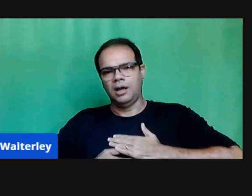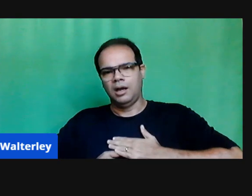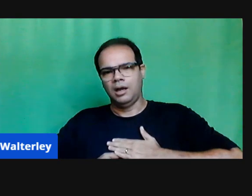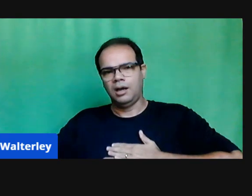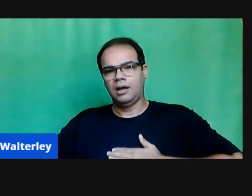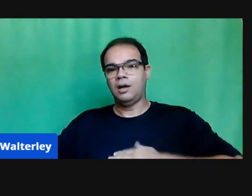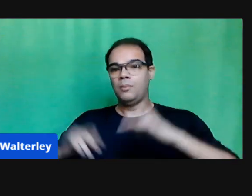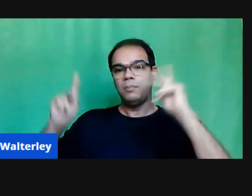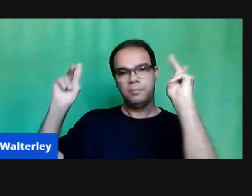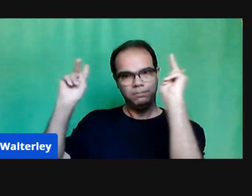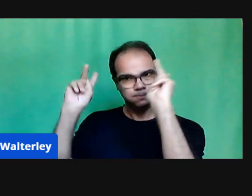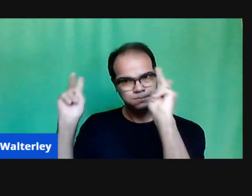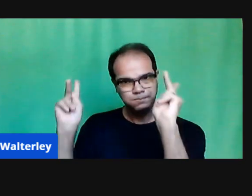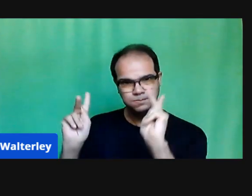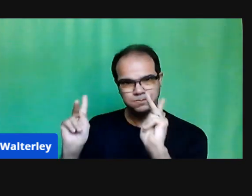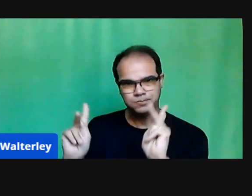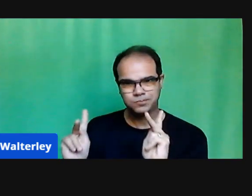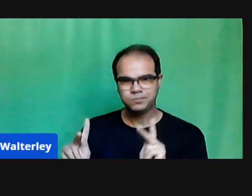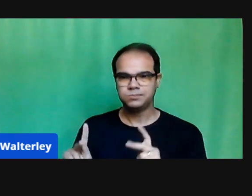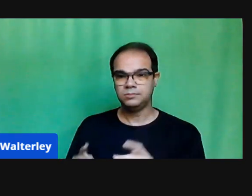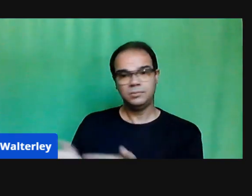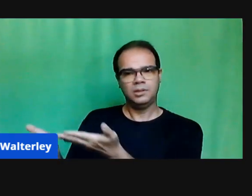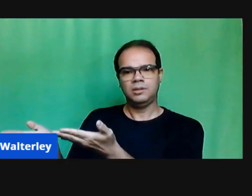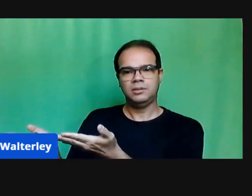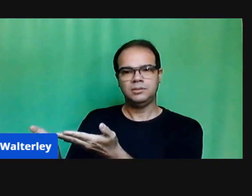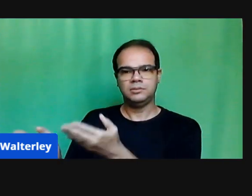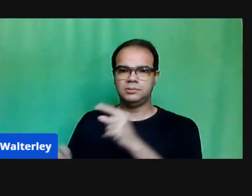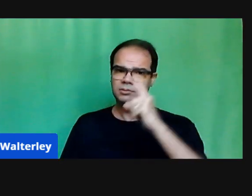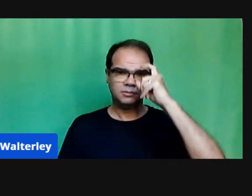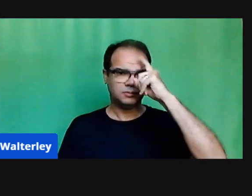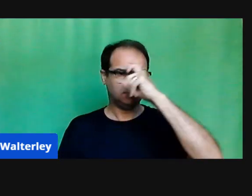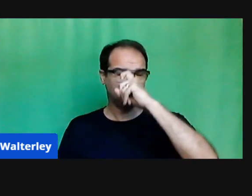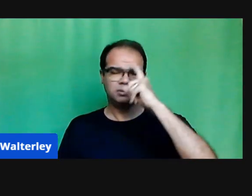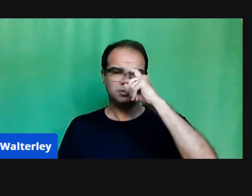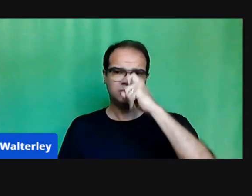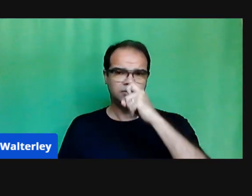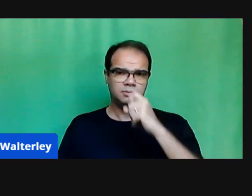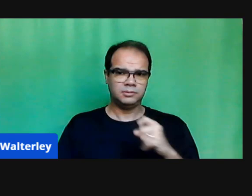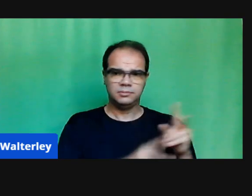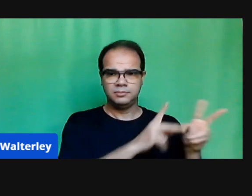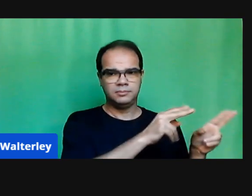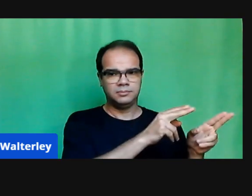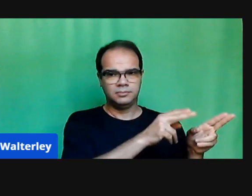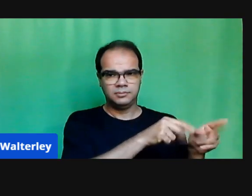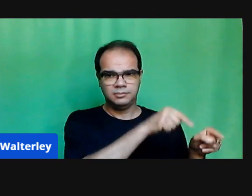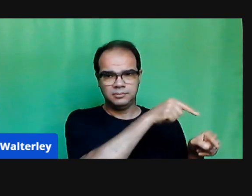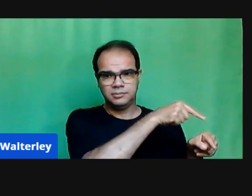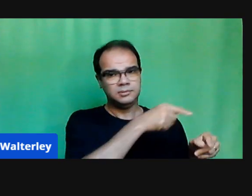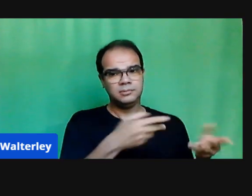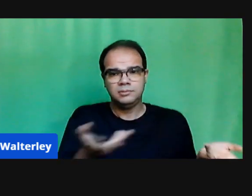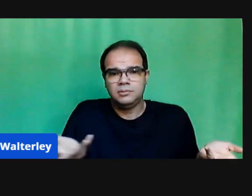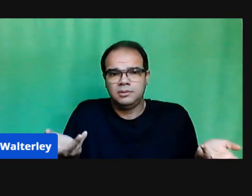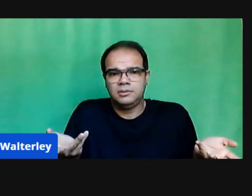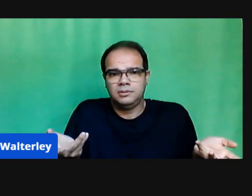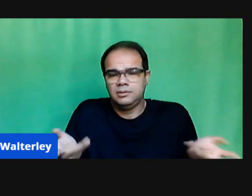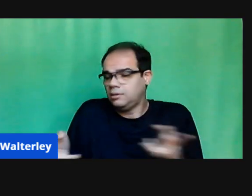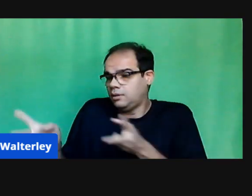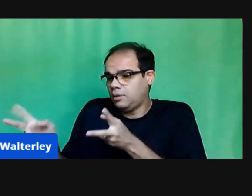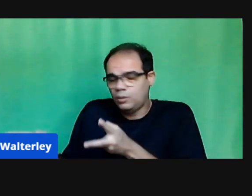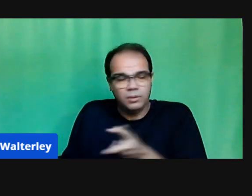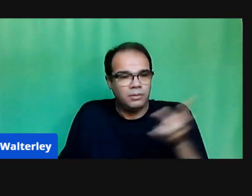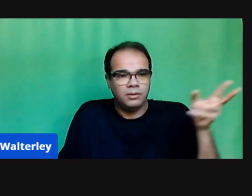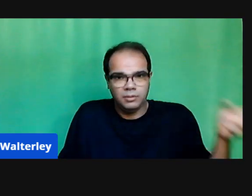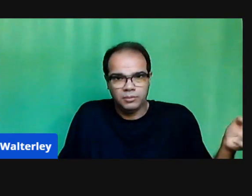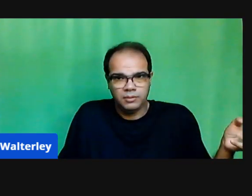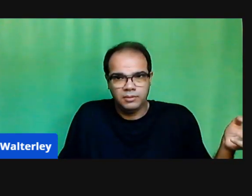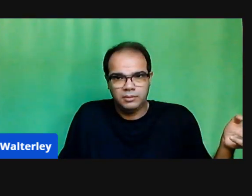Que está com todas as dificuldades que nós temos também, para que, através desse